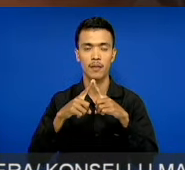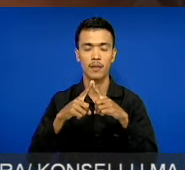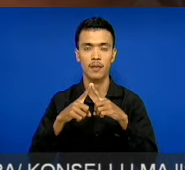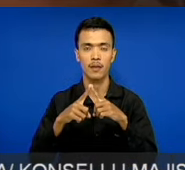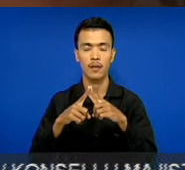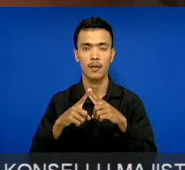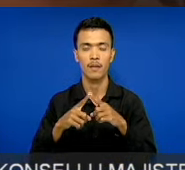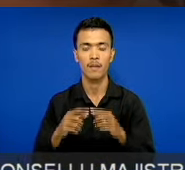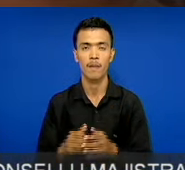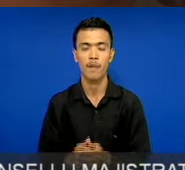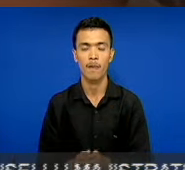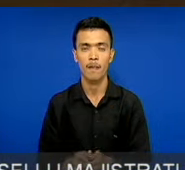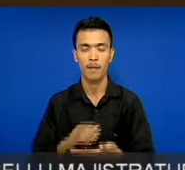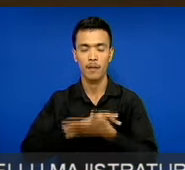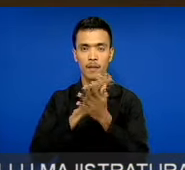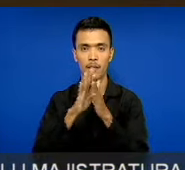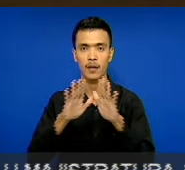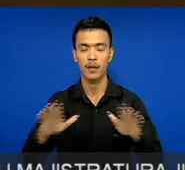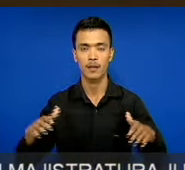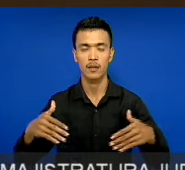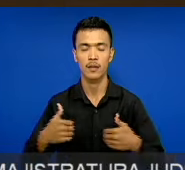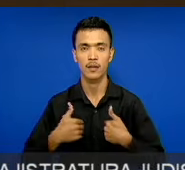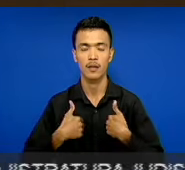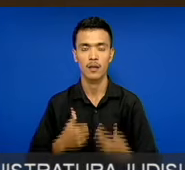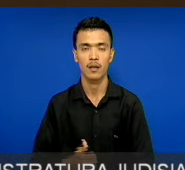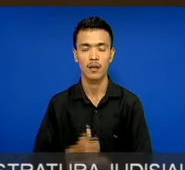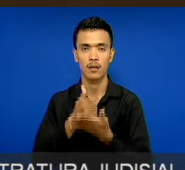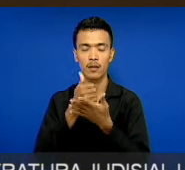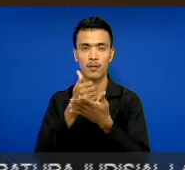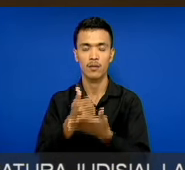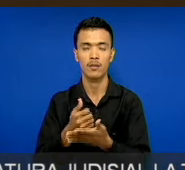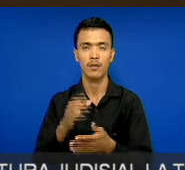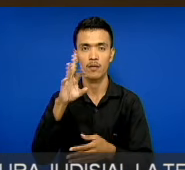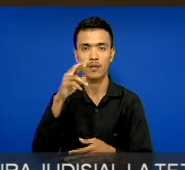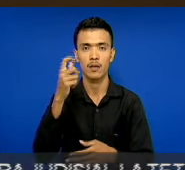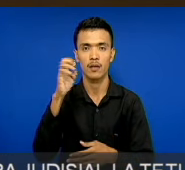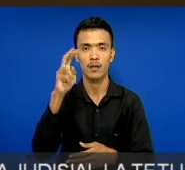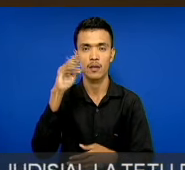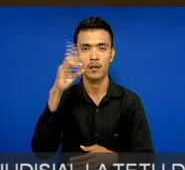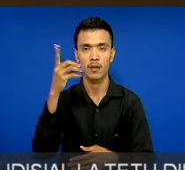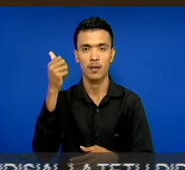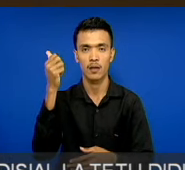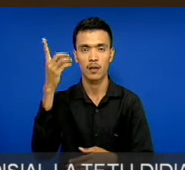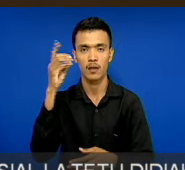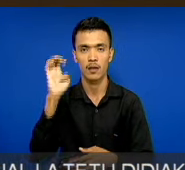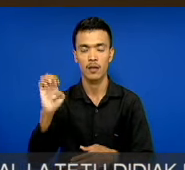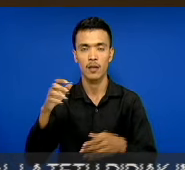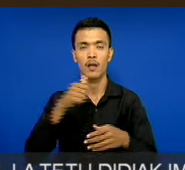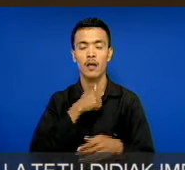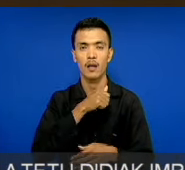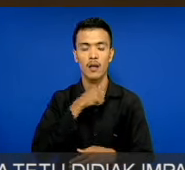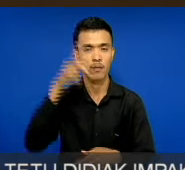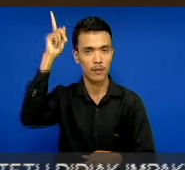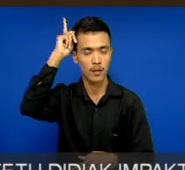vivamos todos uma verdadeira paz em solidariedade e fraternidade. Sua Santidade Papa Francisco e o grande